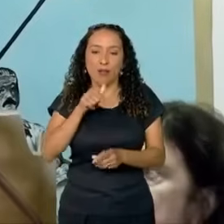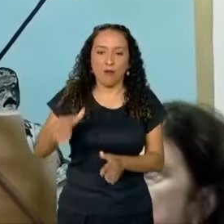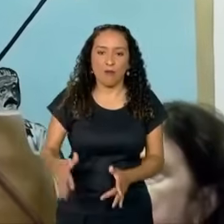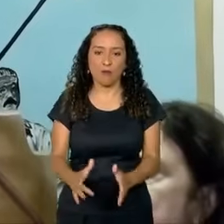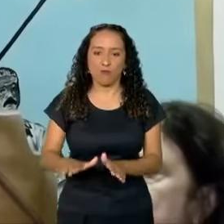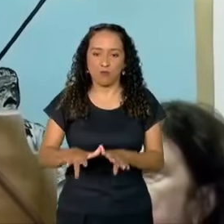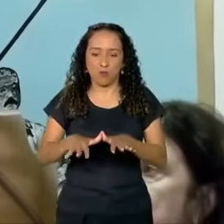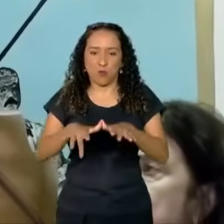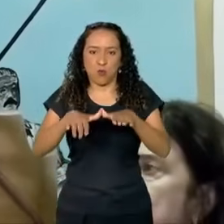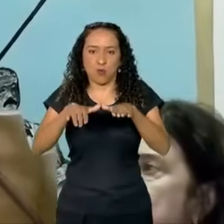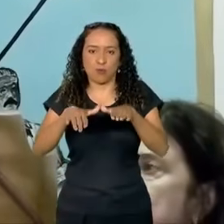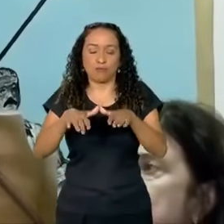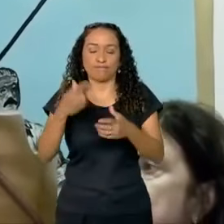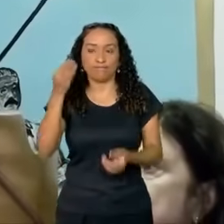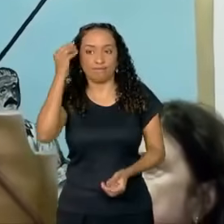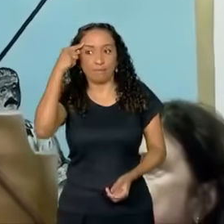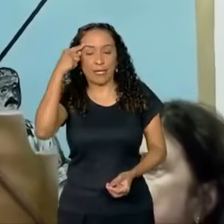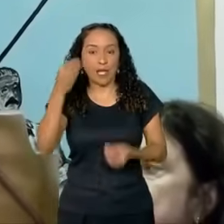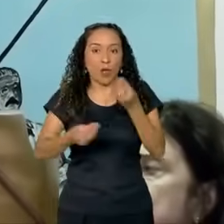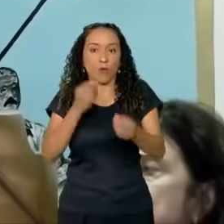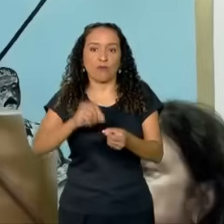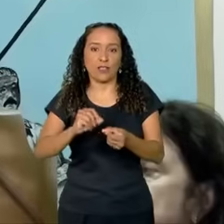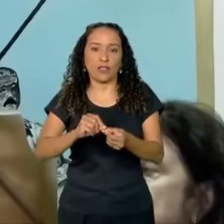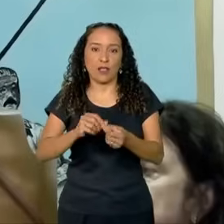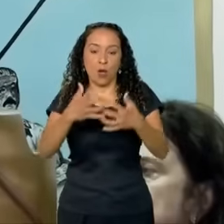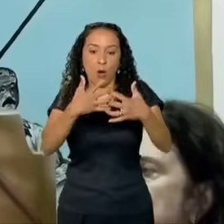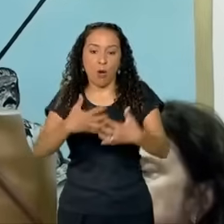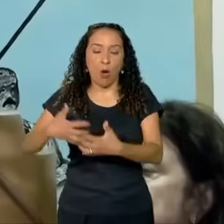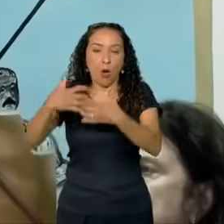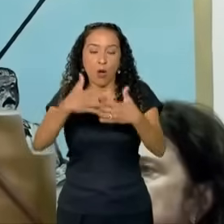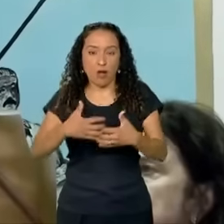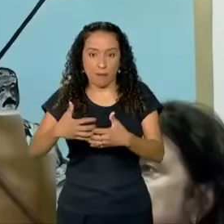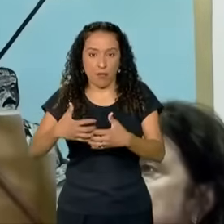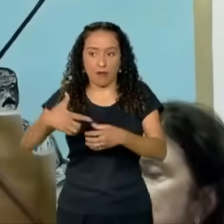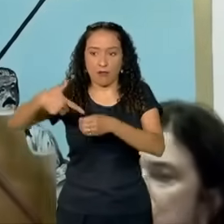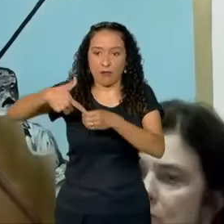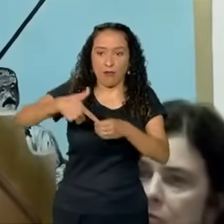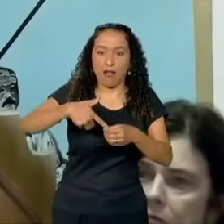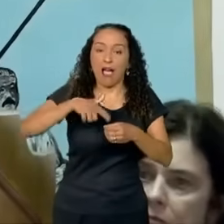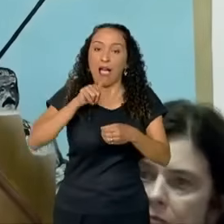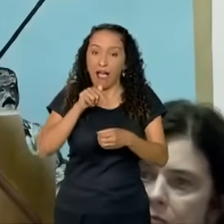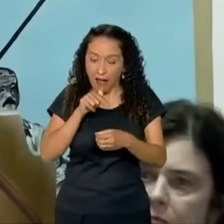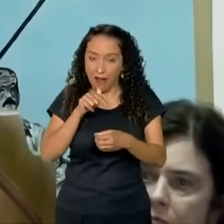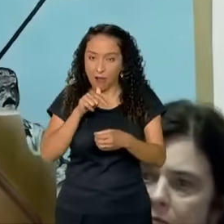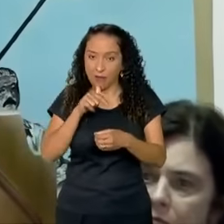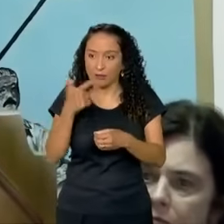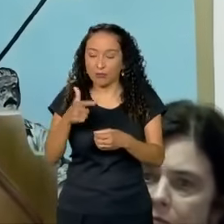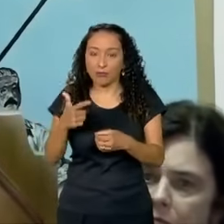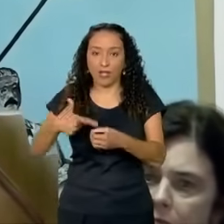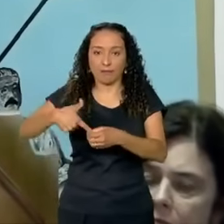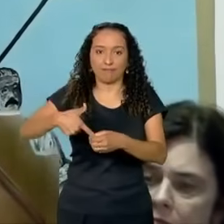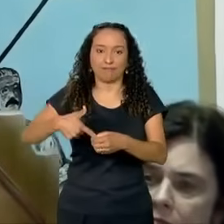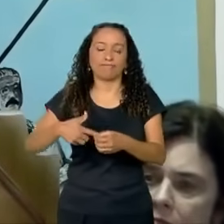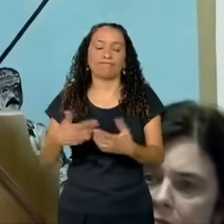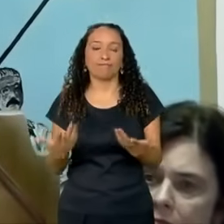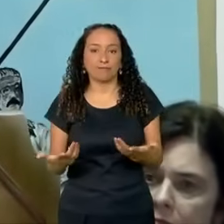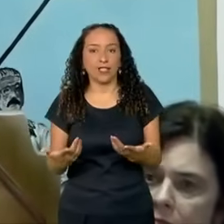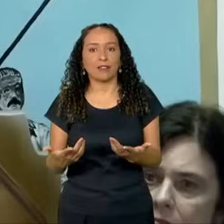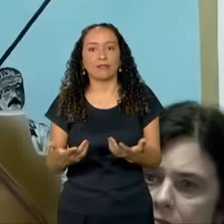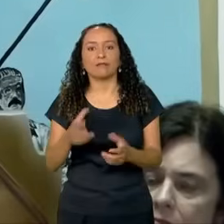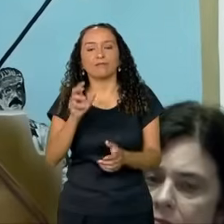que ver o que fazer. Os caminhões-pipas já estão quase sem diesel. O oxigênio está terminando para o Rio Grande e para a nossa cidade